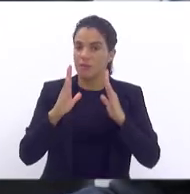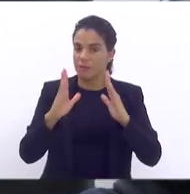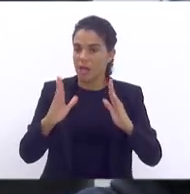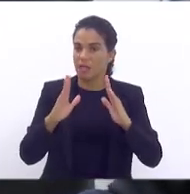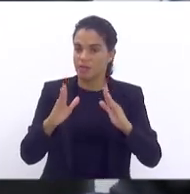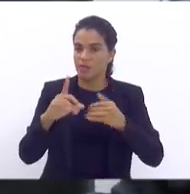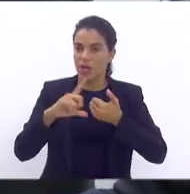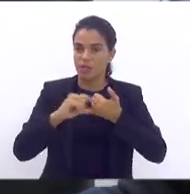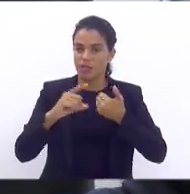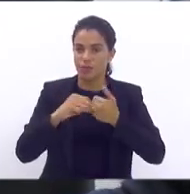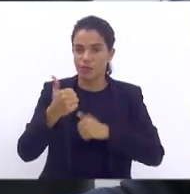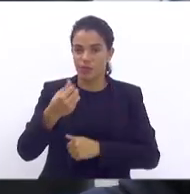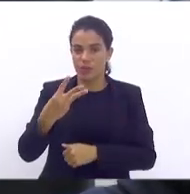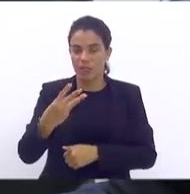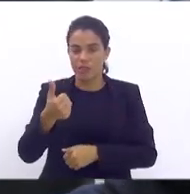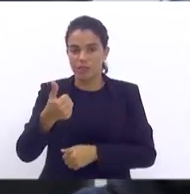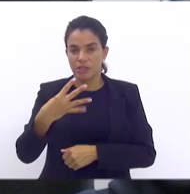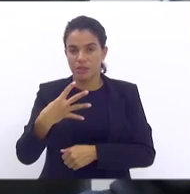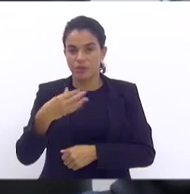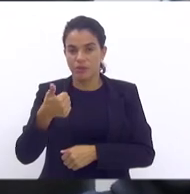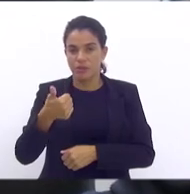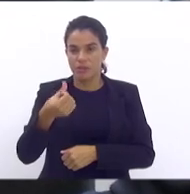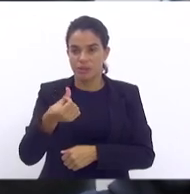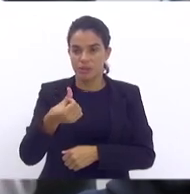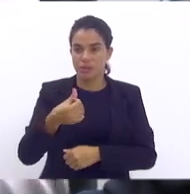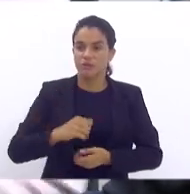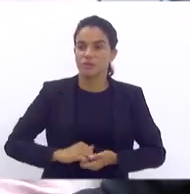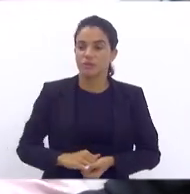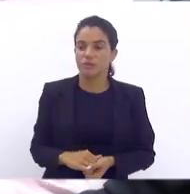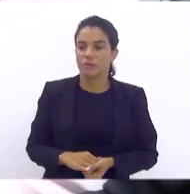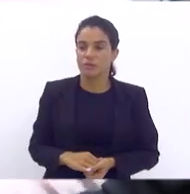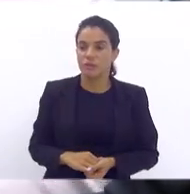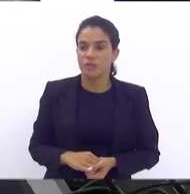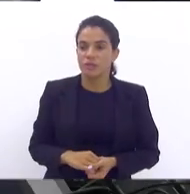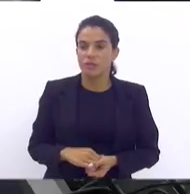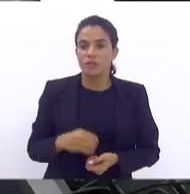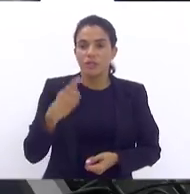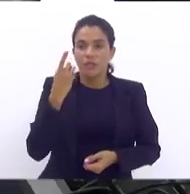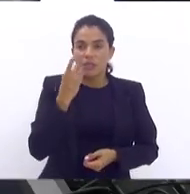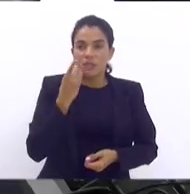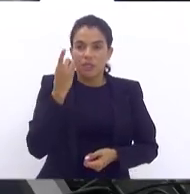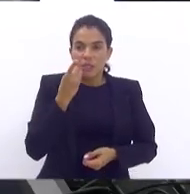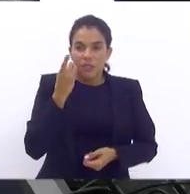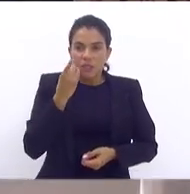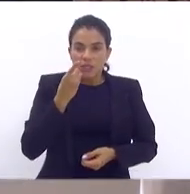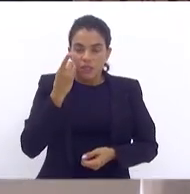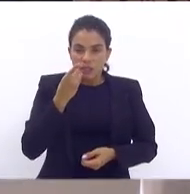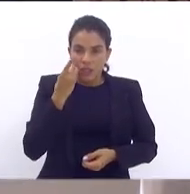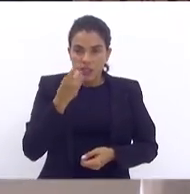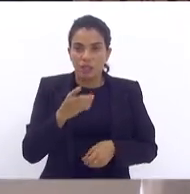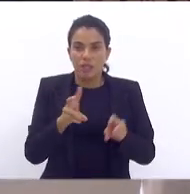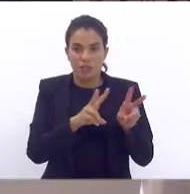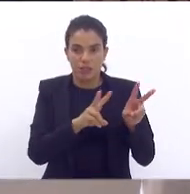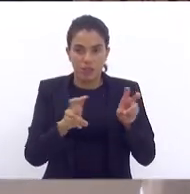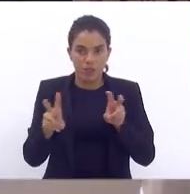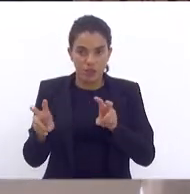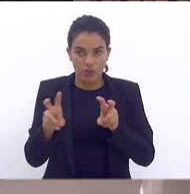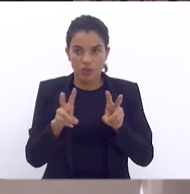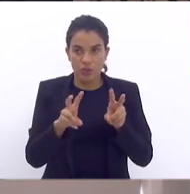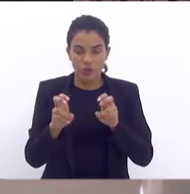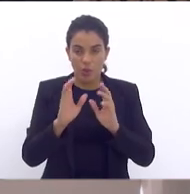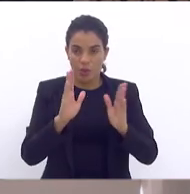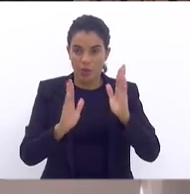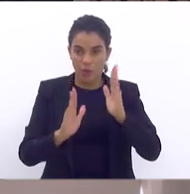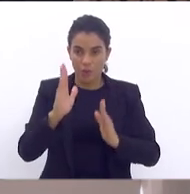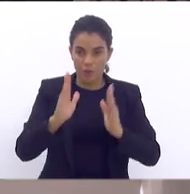no artigo 13, 14 e 16. Senhora deputada, sobre a questão, senhores deputados também, sobre a questão do